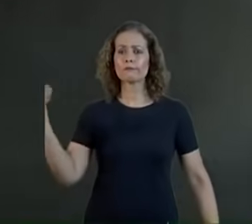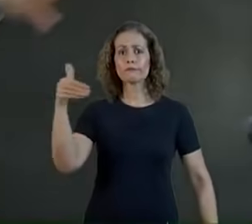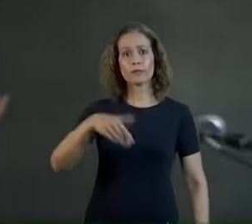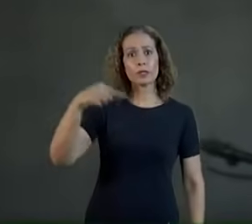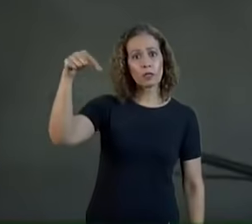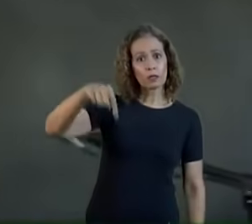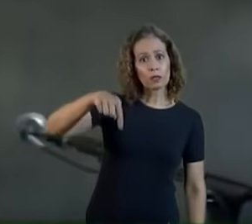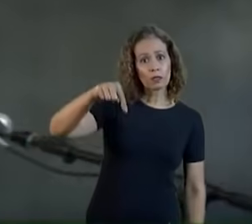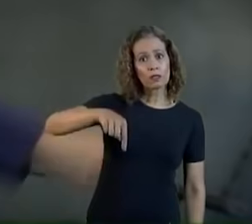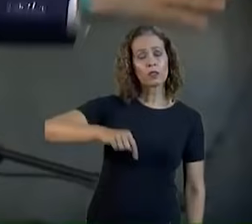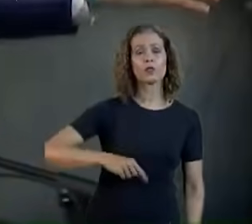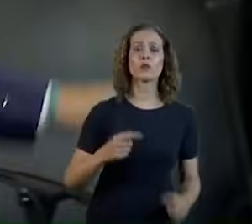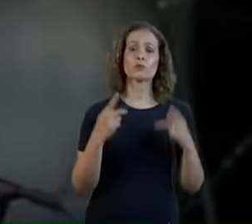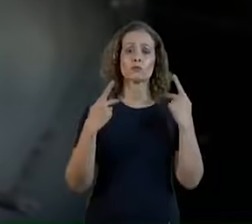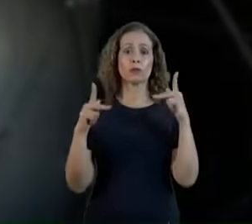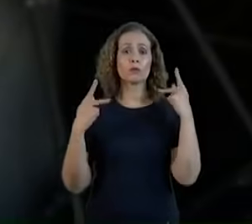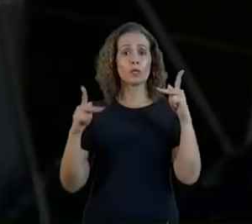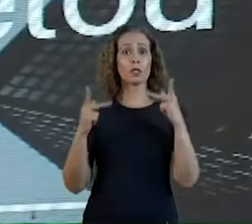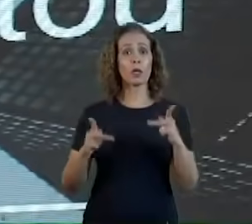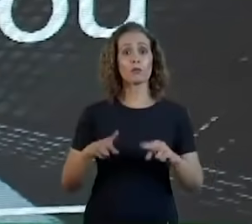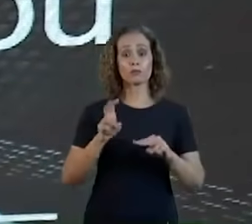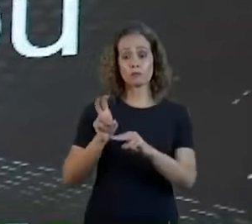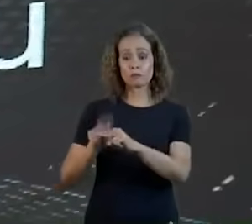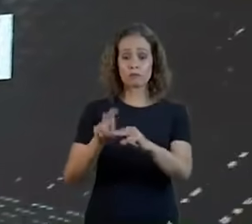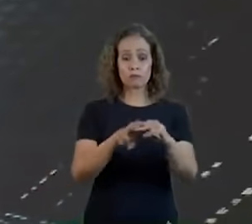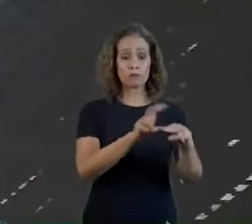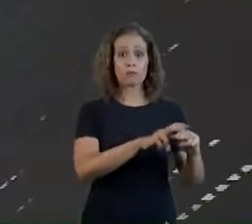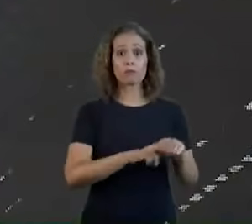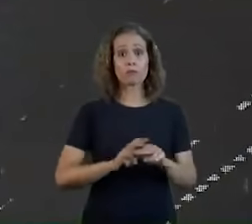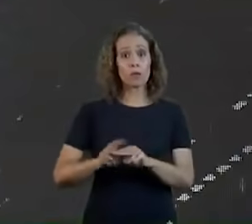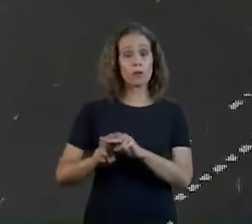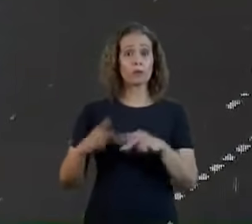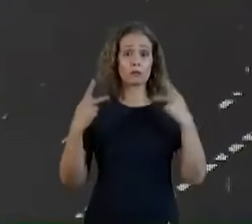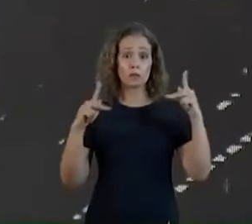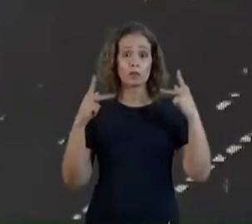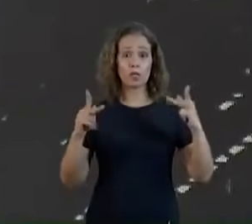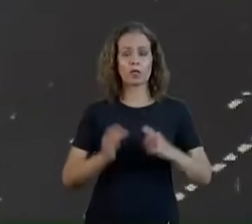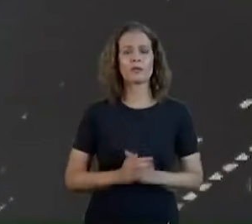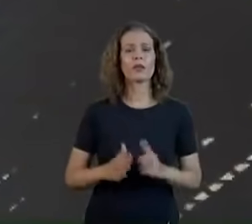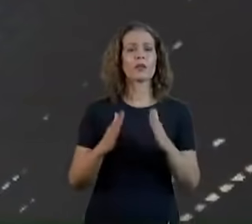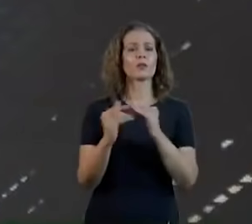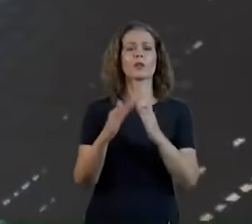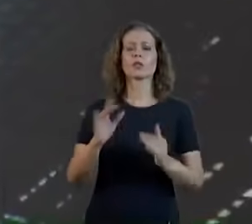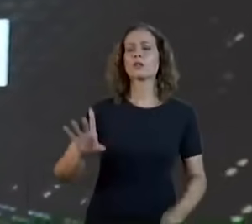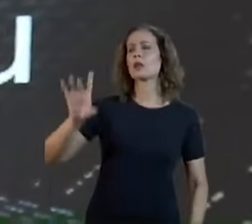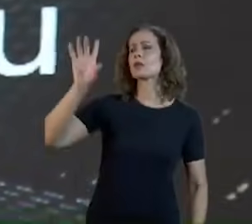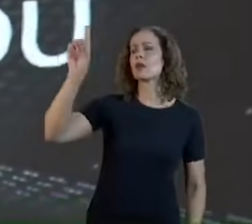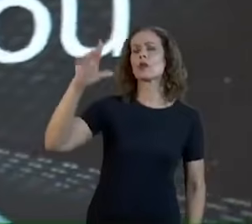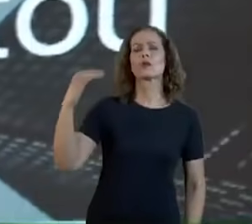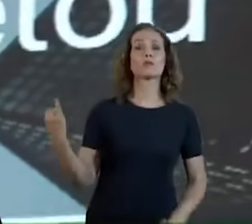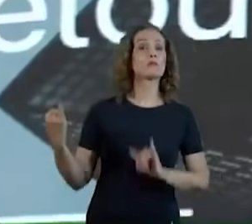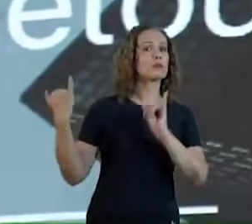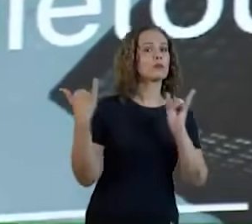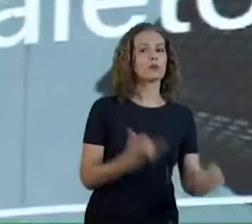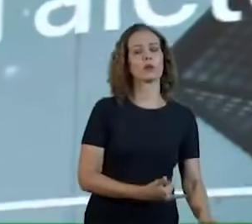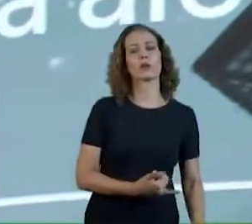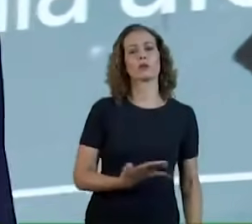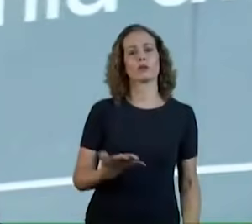poder pregar para banco. Eu peço ao meu Deus que isso nunca mais aconteça. Eu urrava.